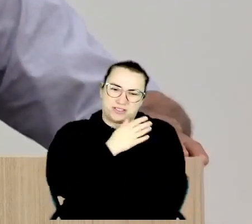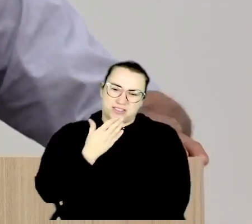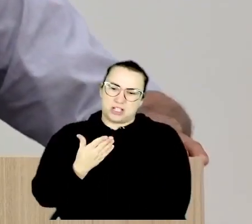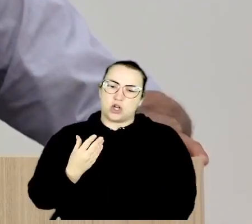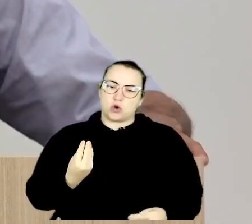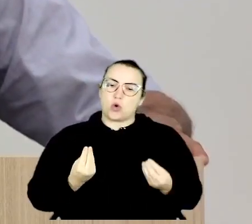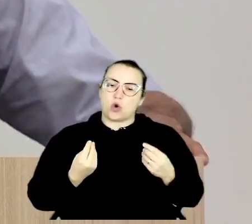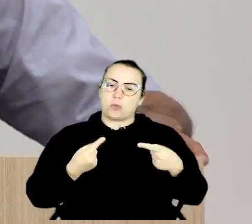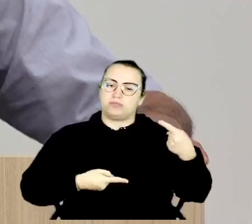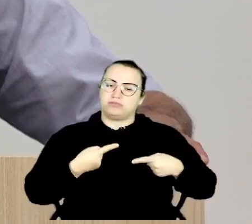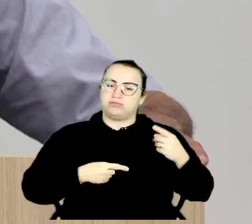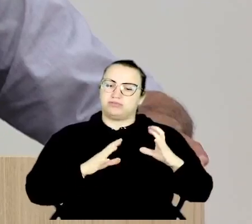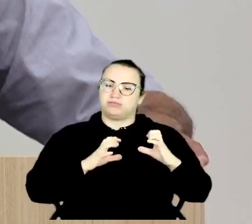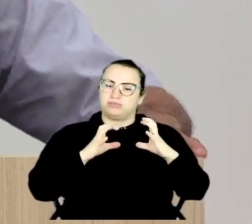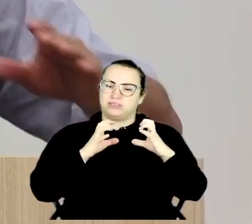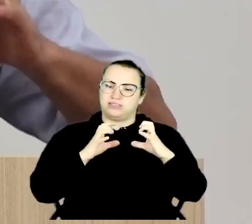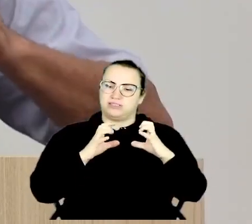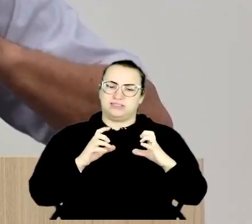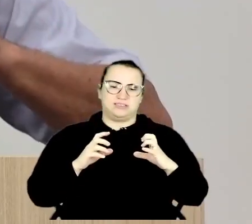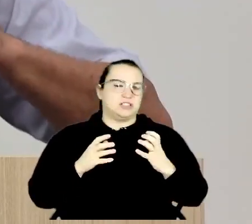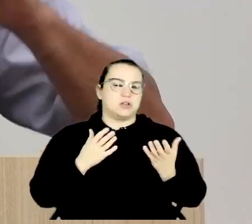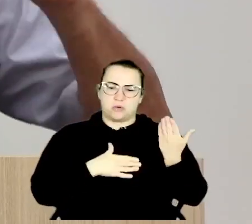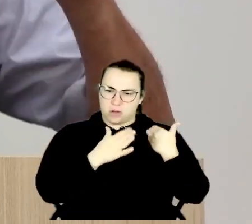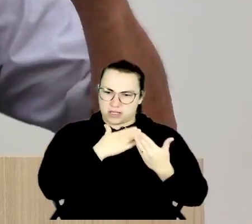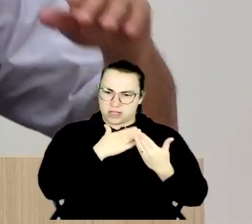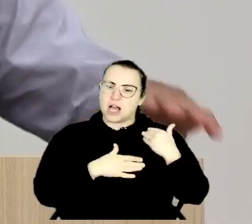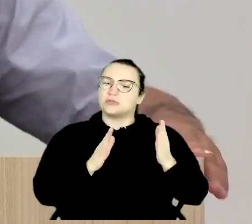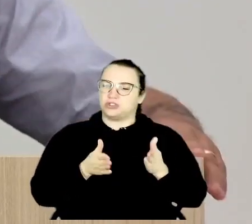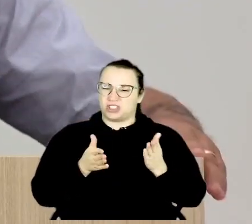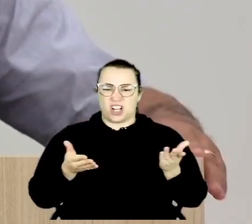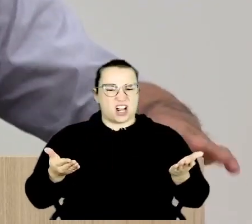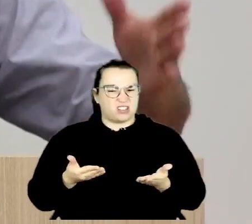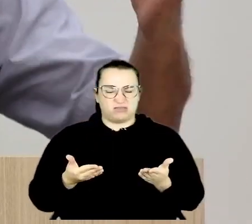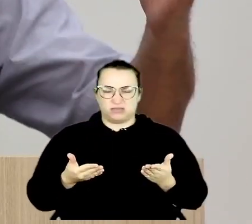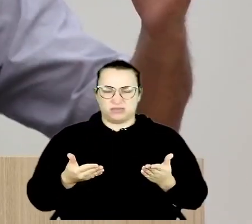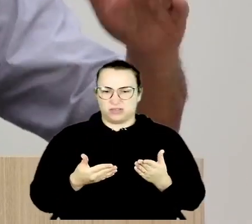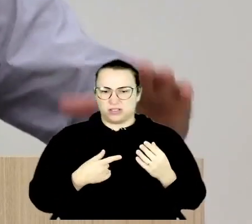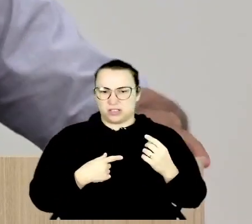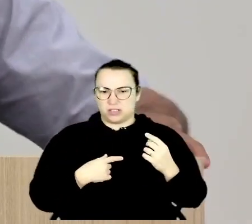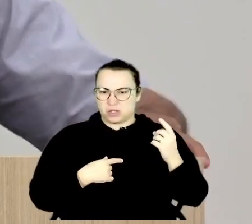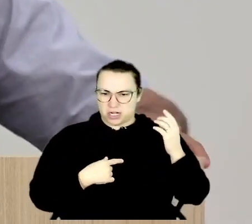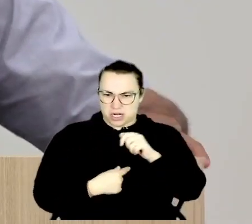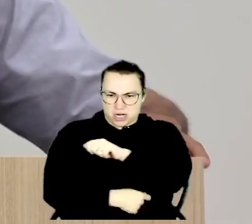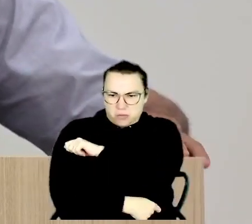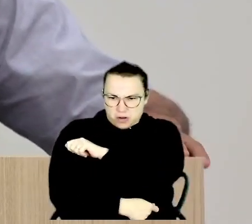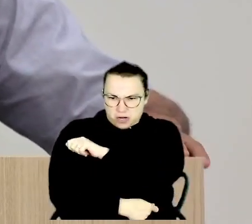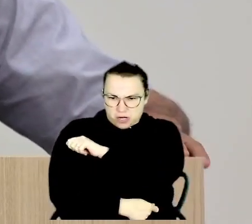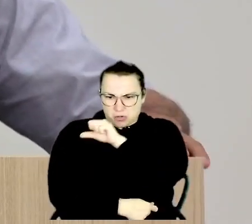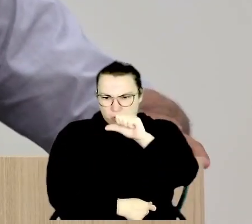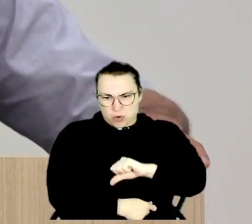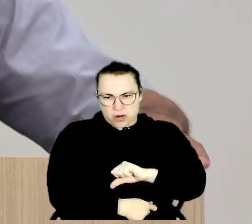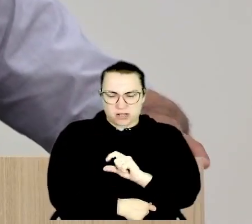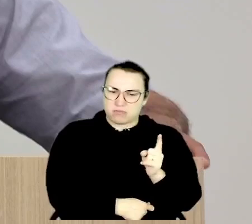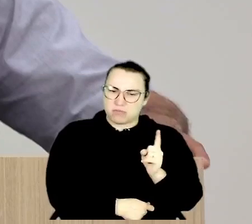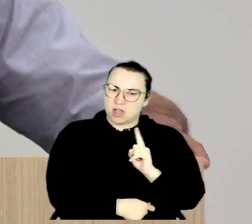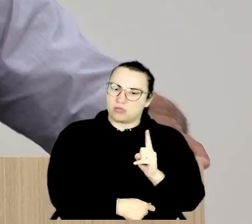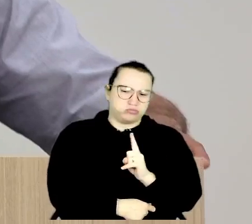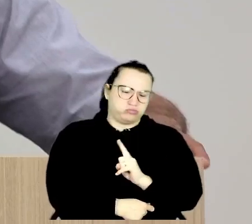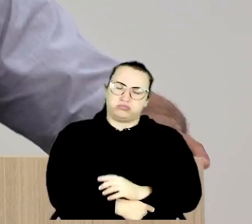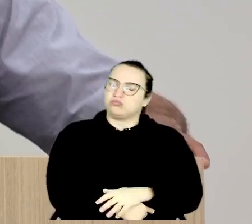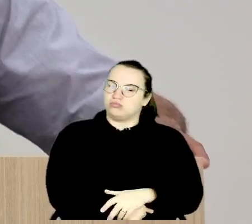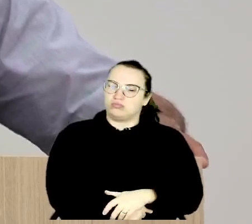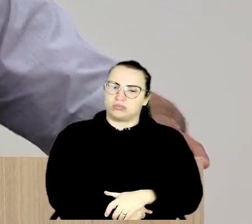homem? Já briguei muito no passado com ele. Não porque era mau aluno, foi meu aluno, respeito,